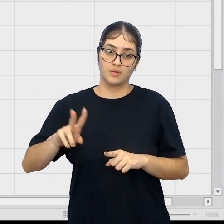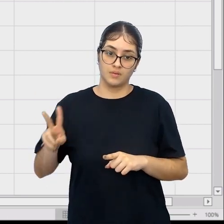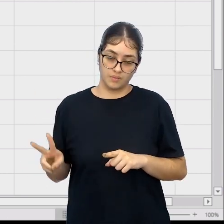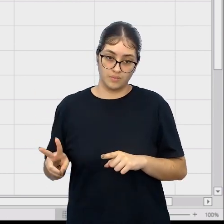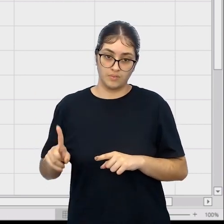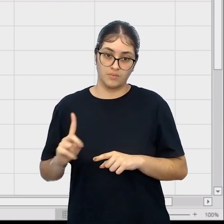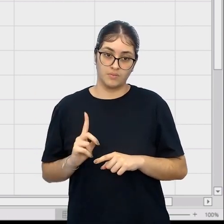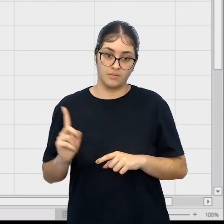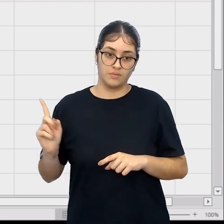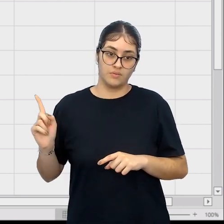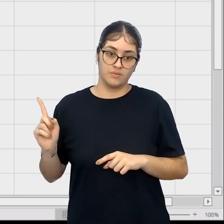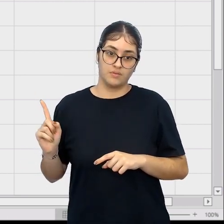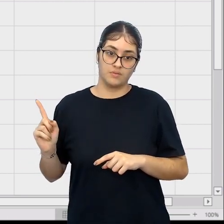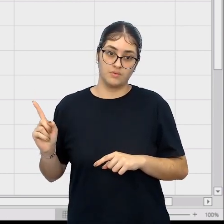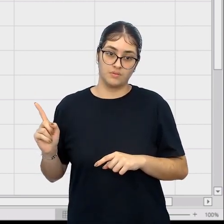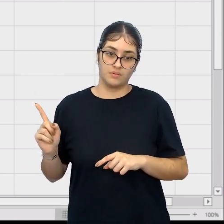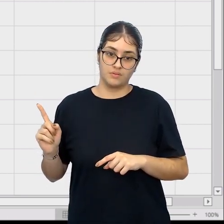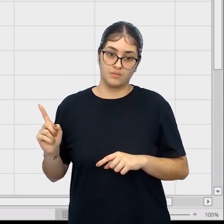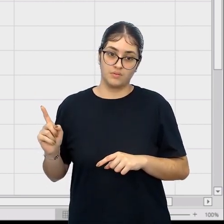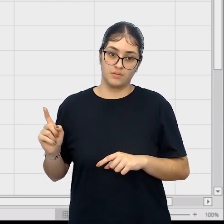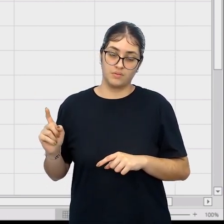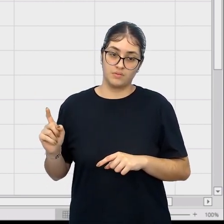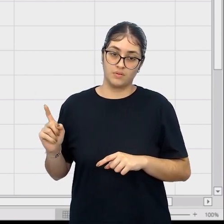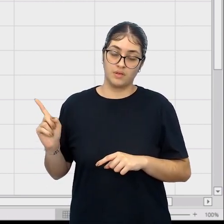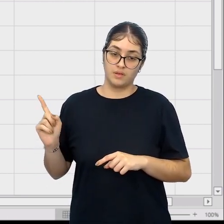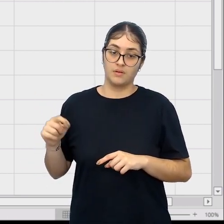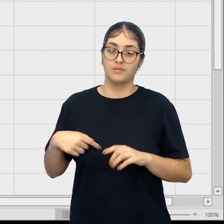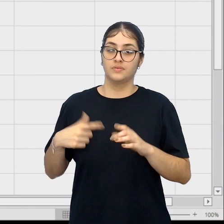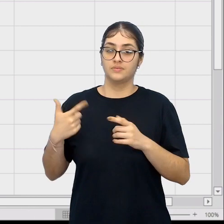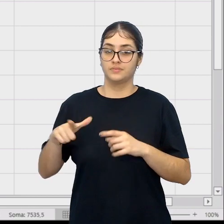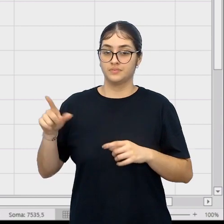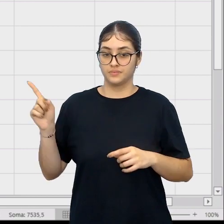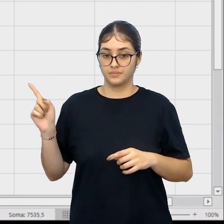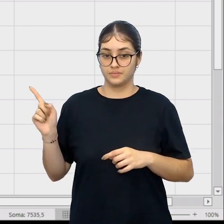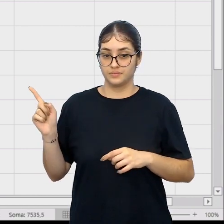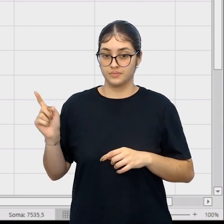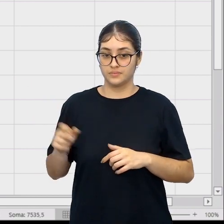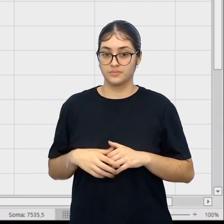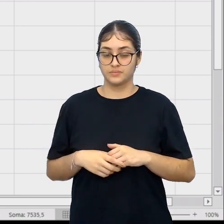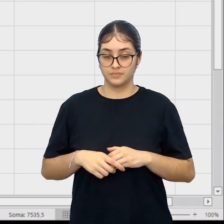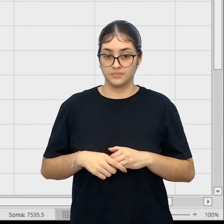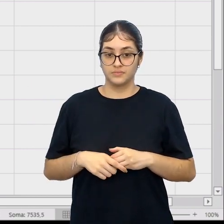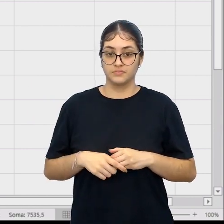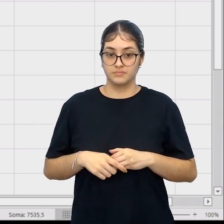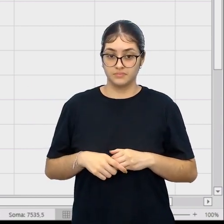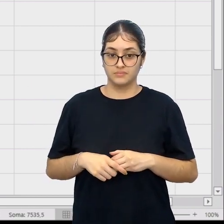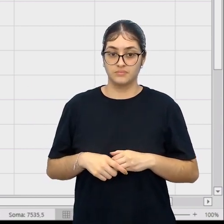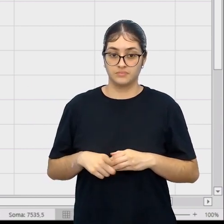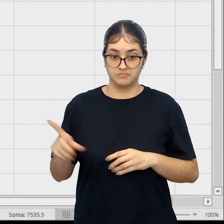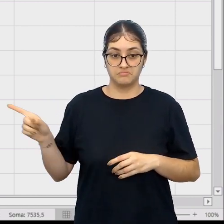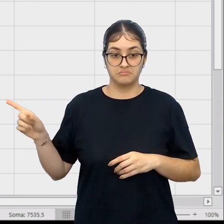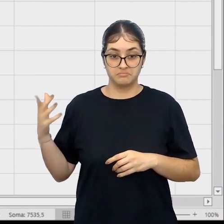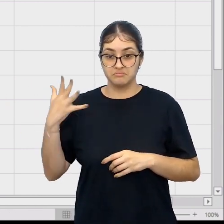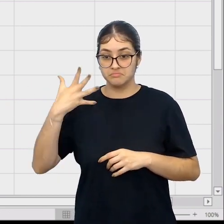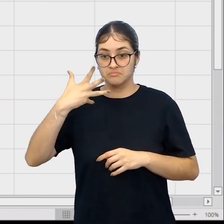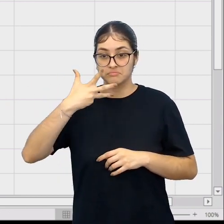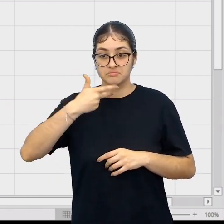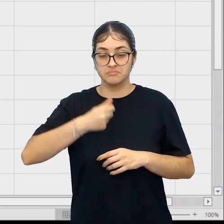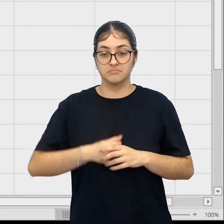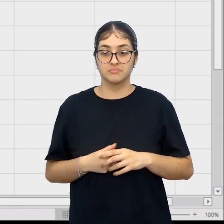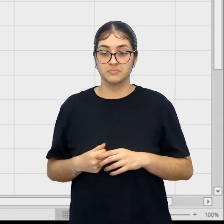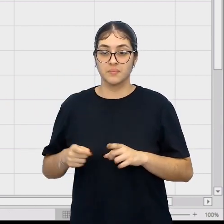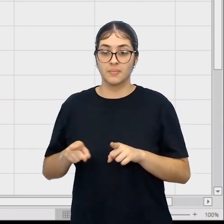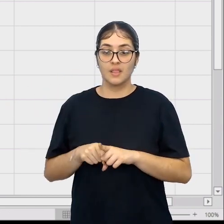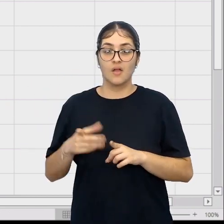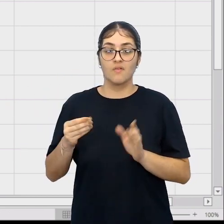lá do Y de novo. E aí aperto Enter, olha lá o 1600. Isso. Aí eu vou puxar aqui para baixo. O famoso macete, E tá né? bonitão. Olha. Muito bem. Agora falta